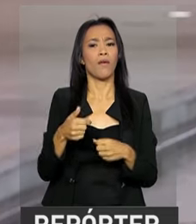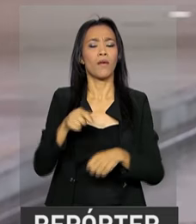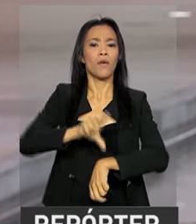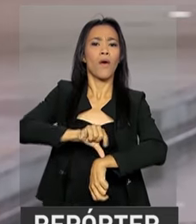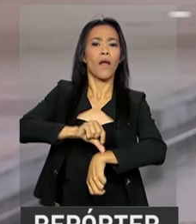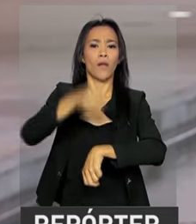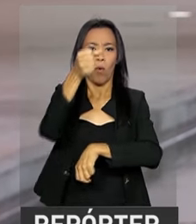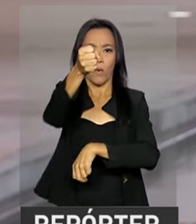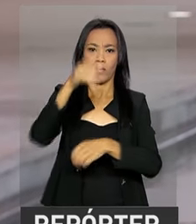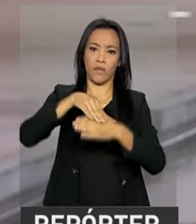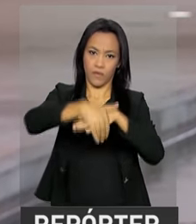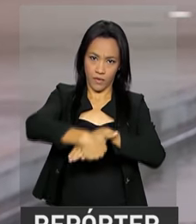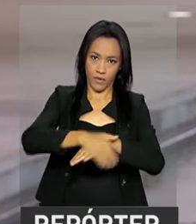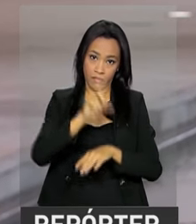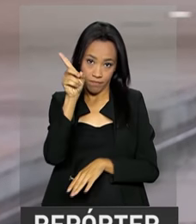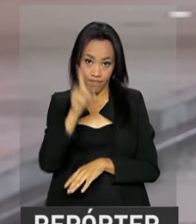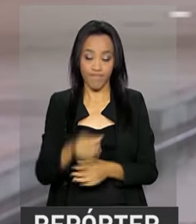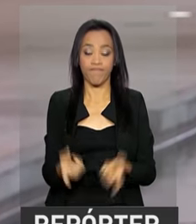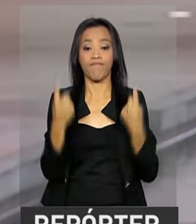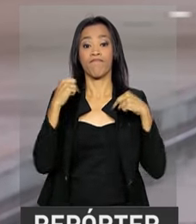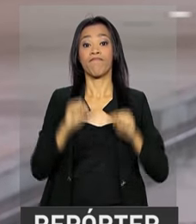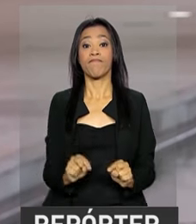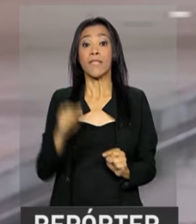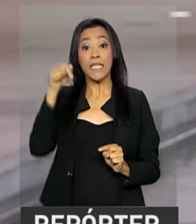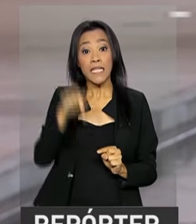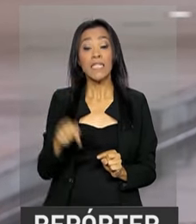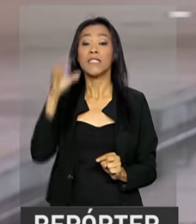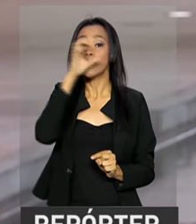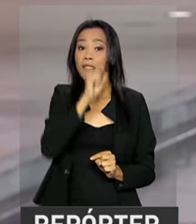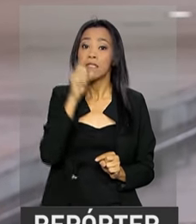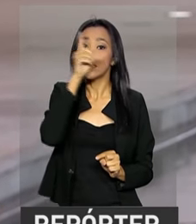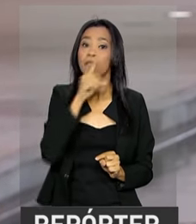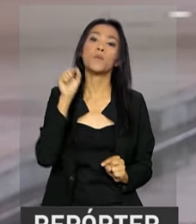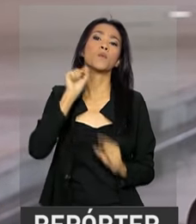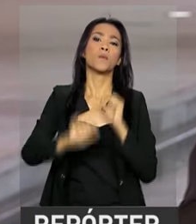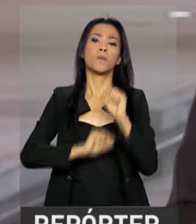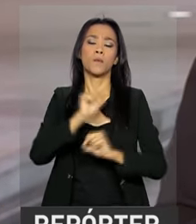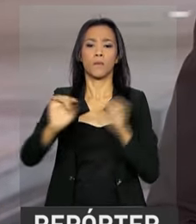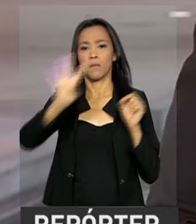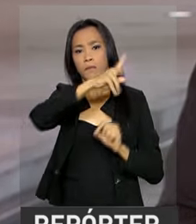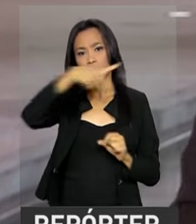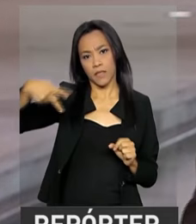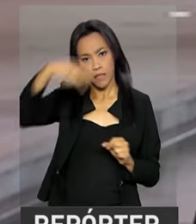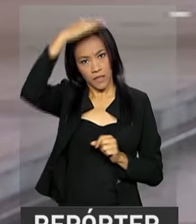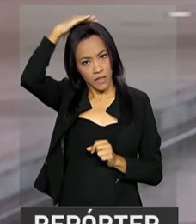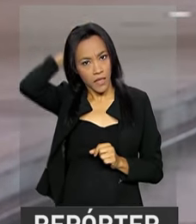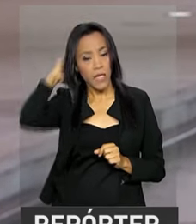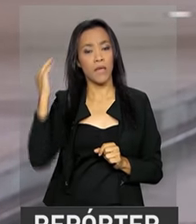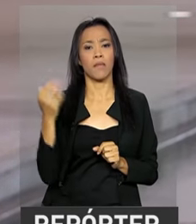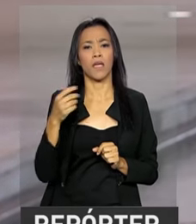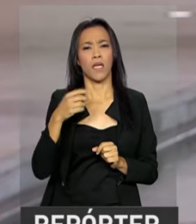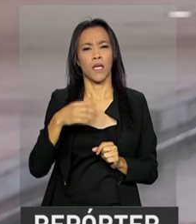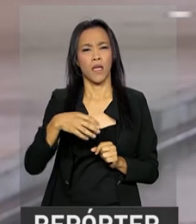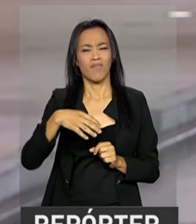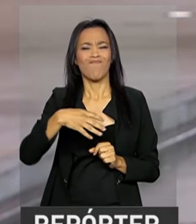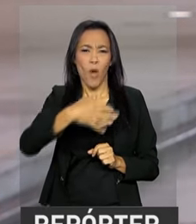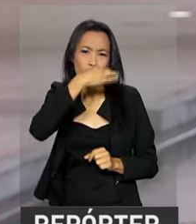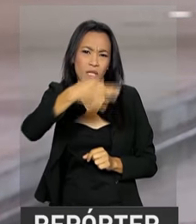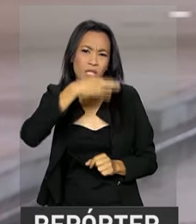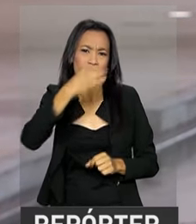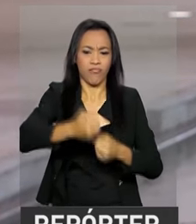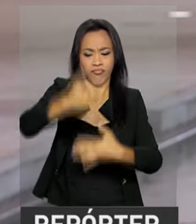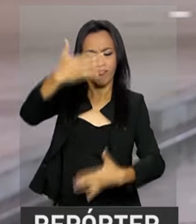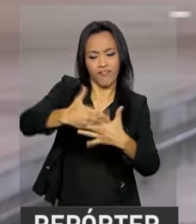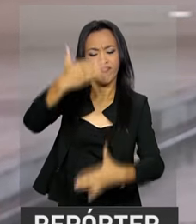da noite. Renata, olha só, nesse final de semana, o presidente Michel Temer ele se manifestou a respeito dos ataques a